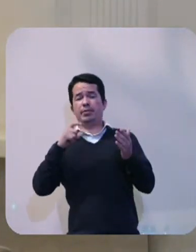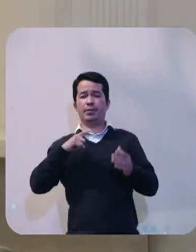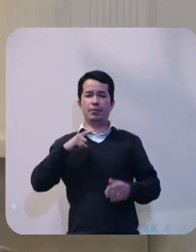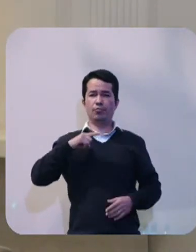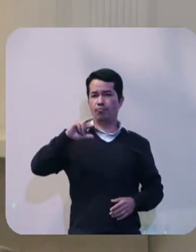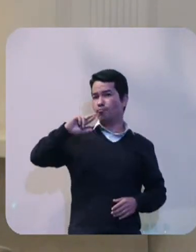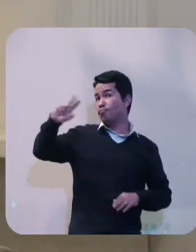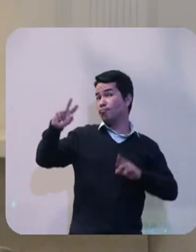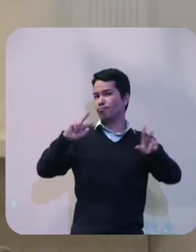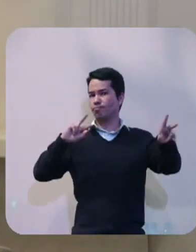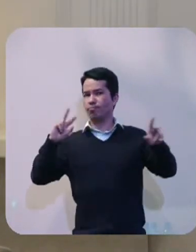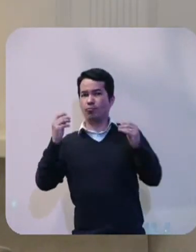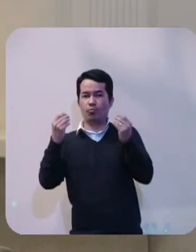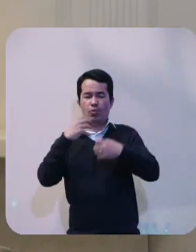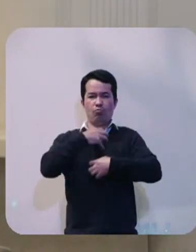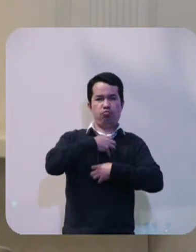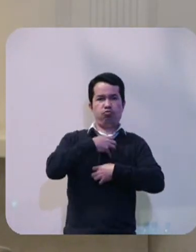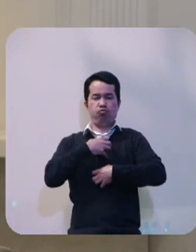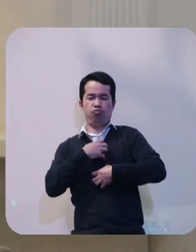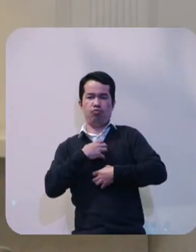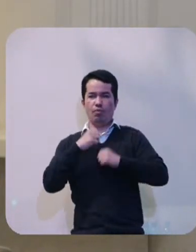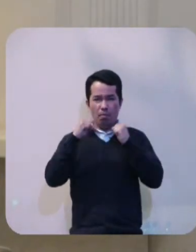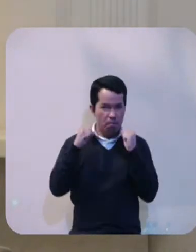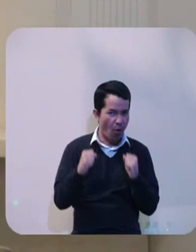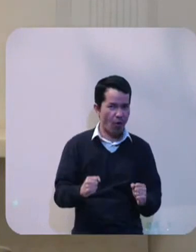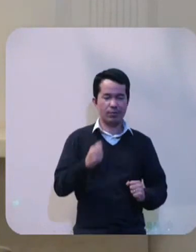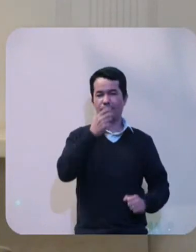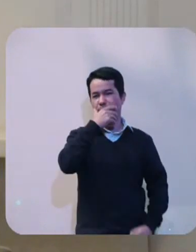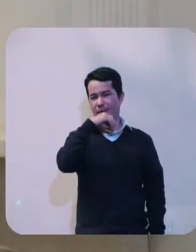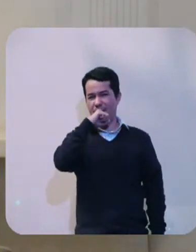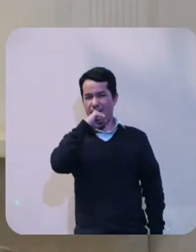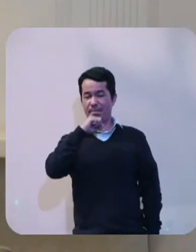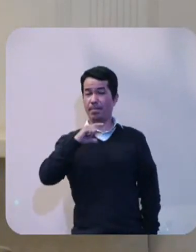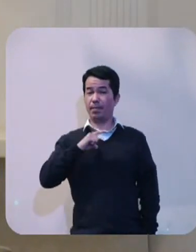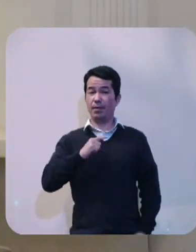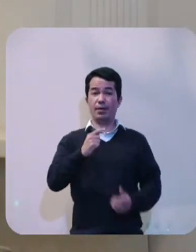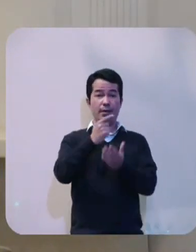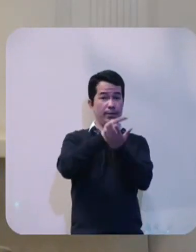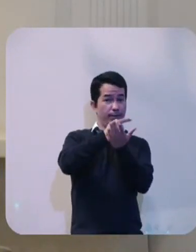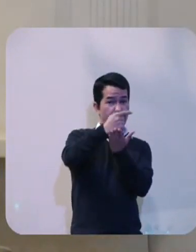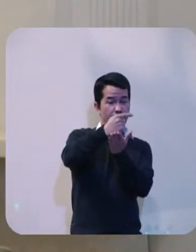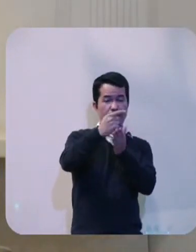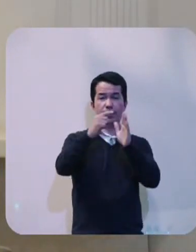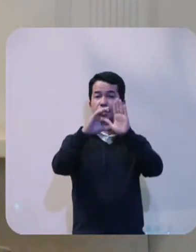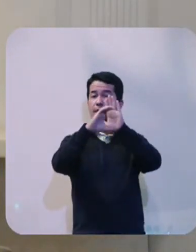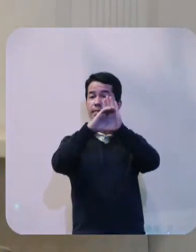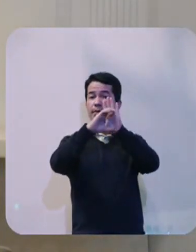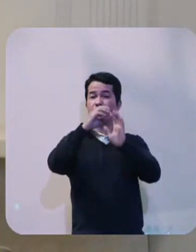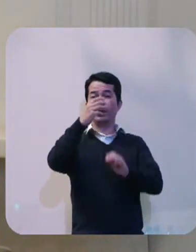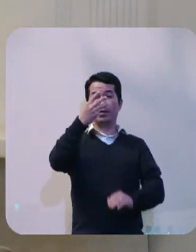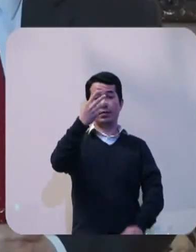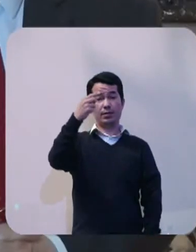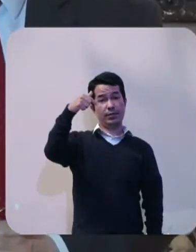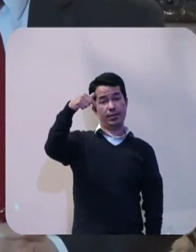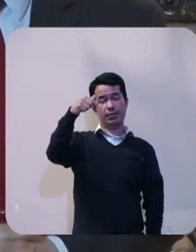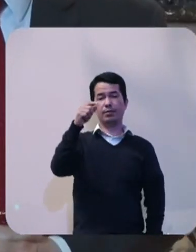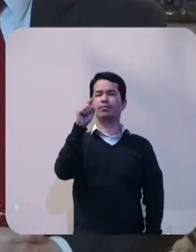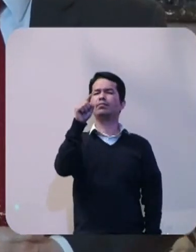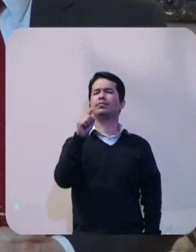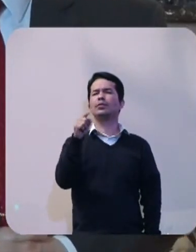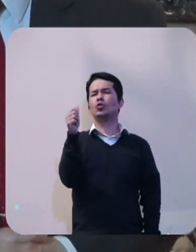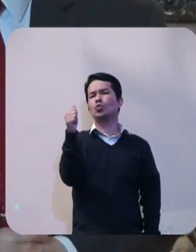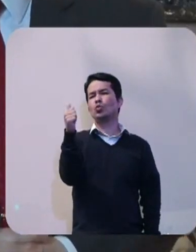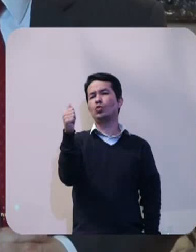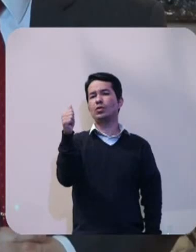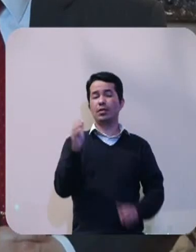outra atitude que a Palavra de Deus pede para a gente. Se encontra lá em Gênesis 37, verso 11, onde a